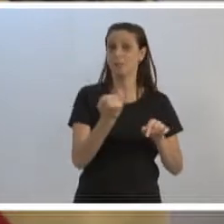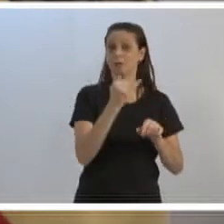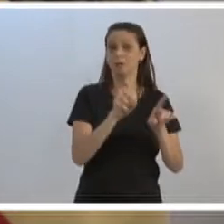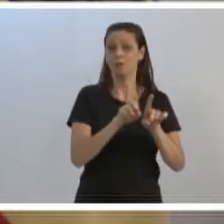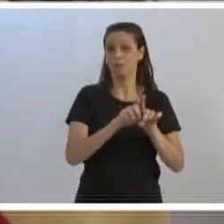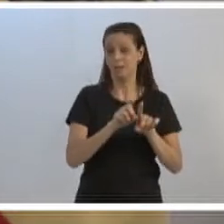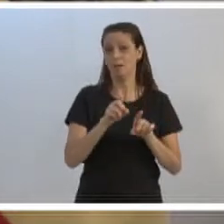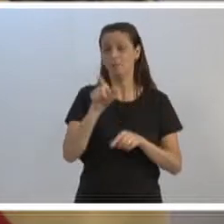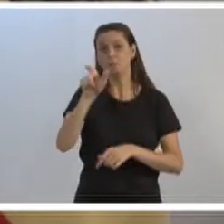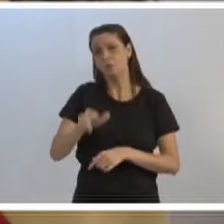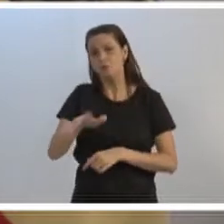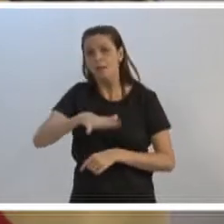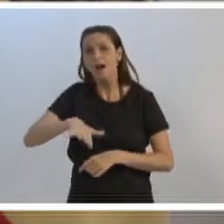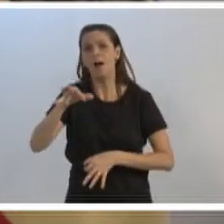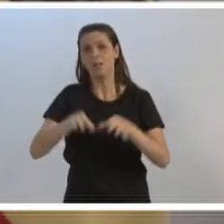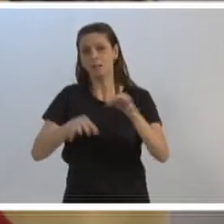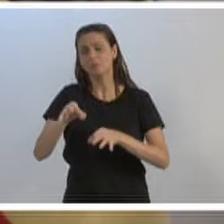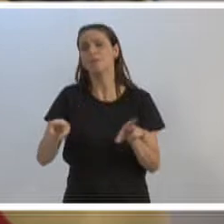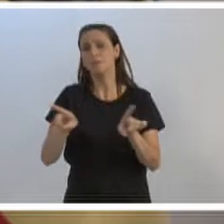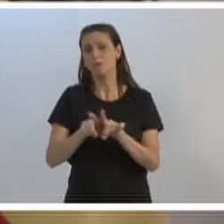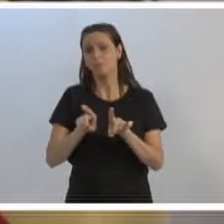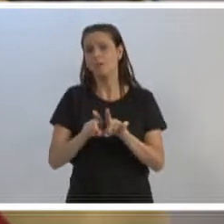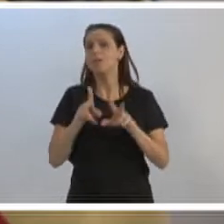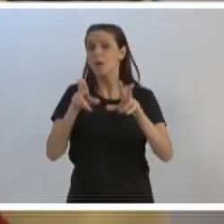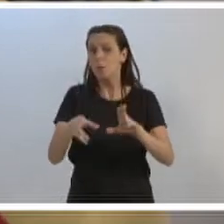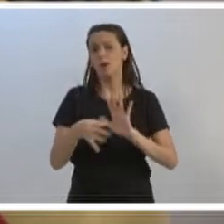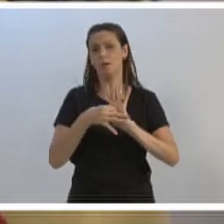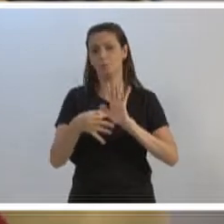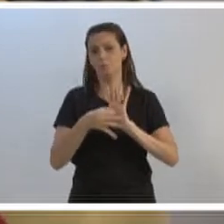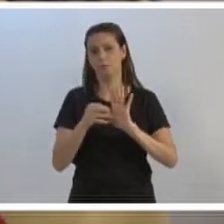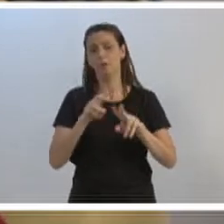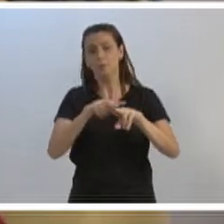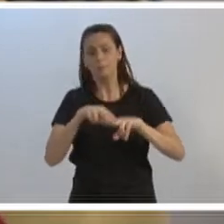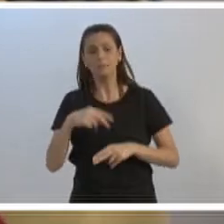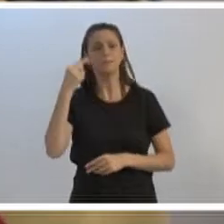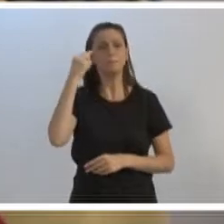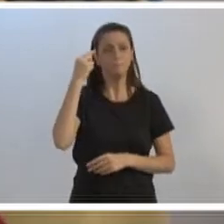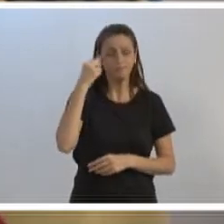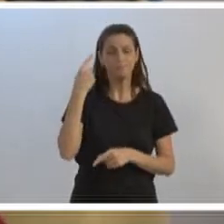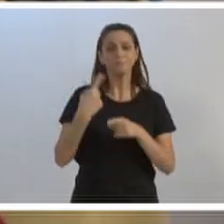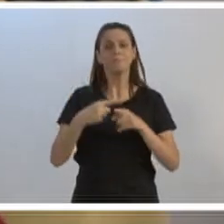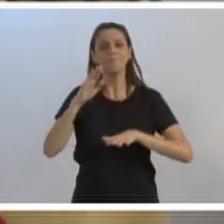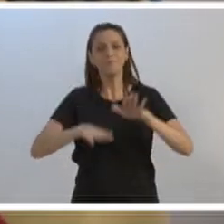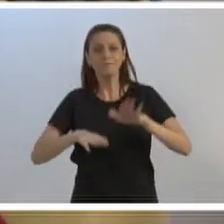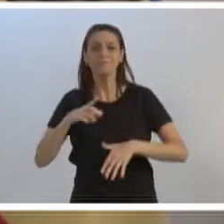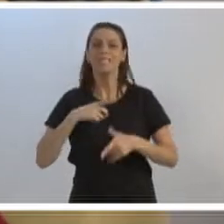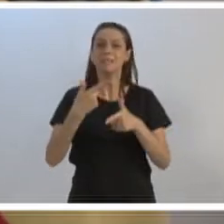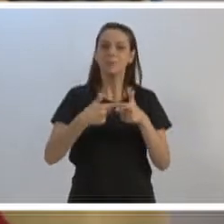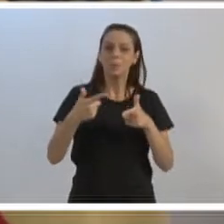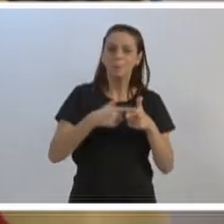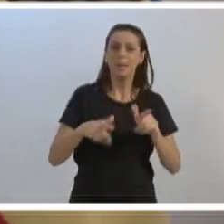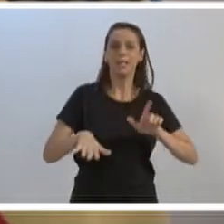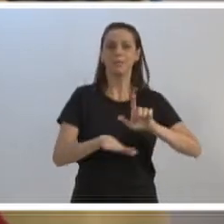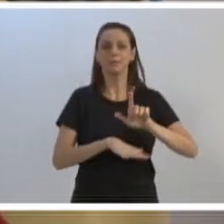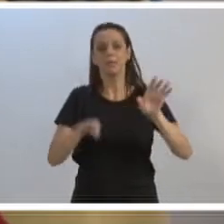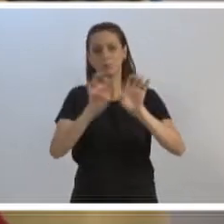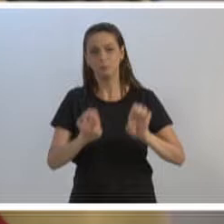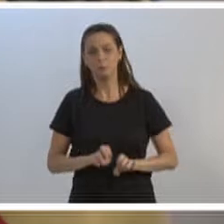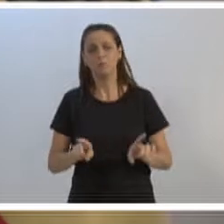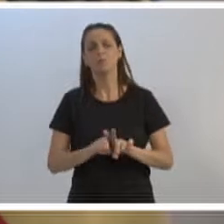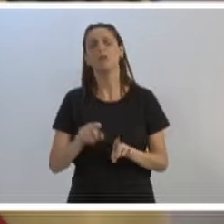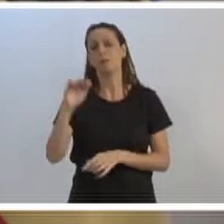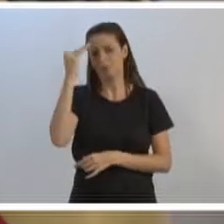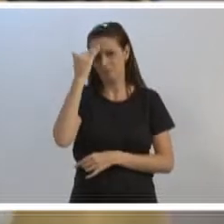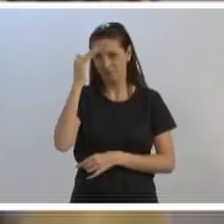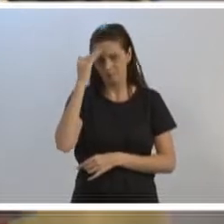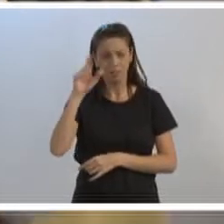juristas entendem nesse sentido. Então, eu acho que a gente expandir essa questão, até por esses problemas de estrutura e de logística, embora entenda a postura